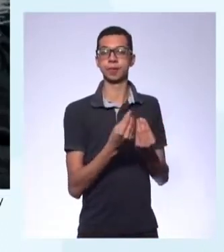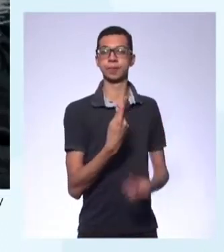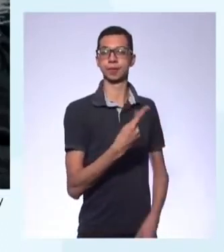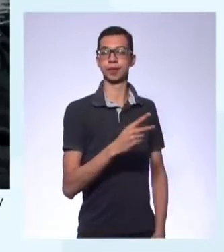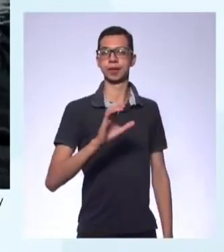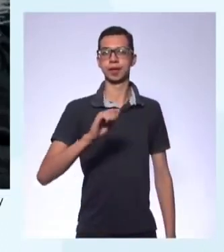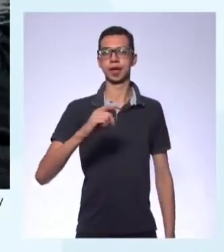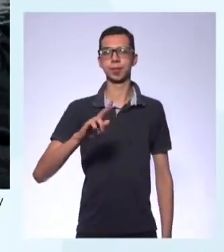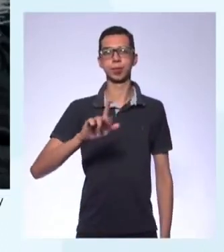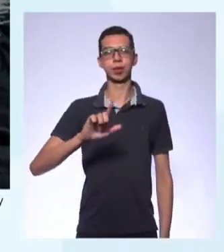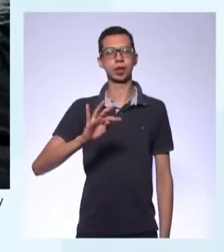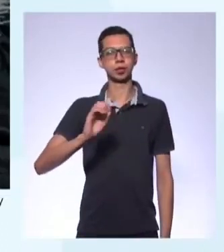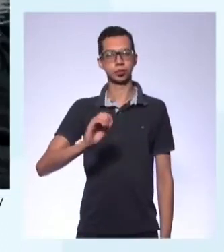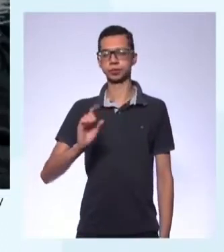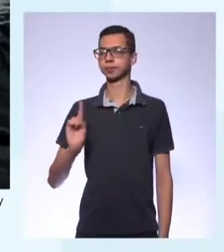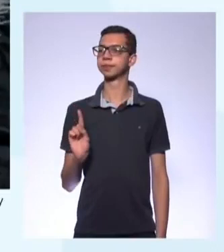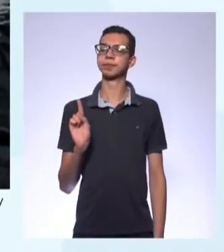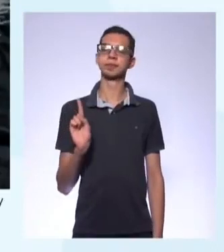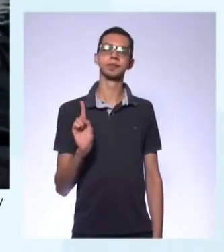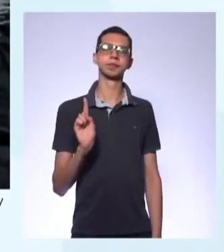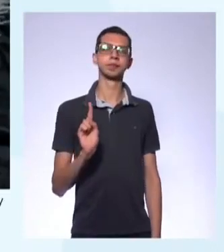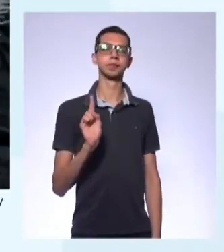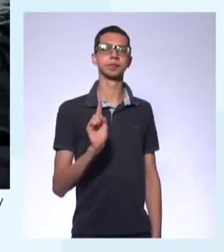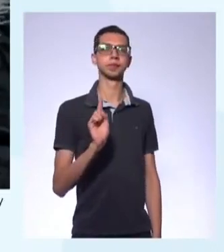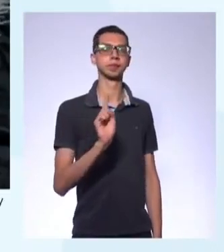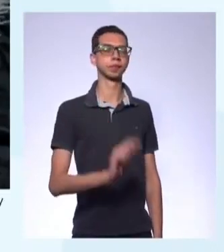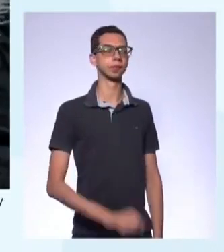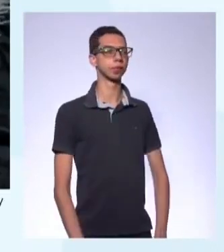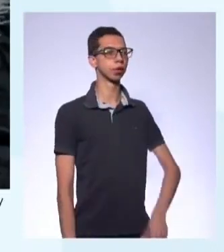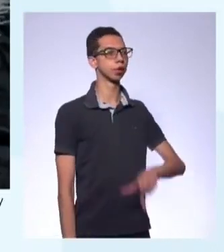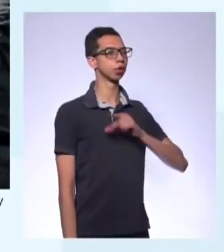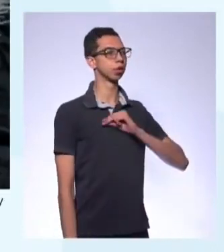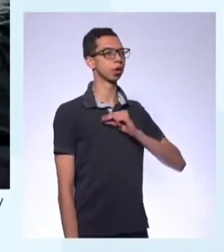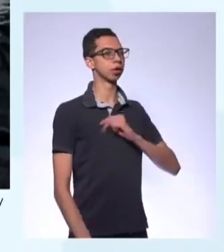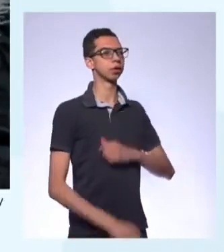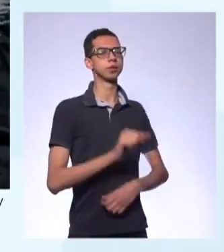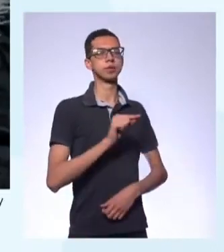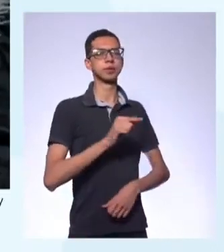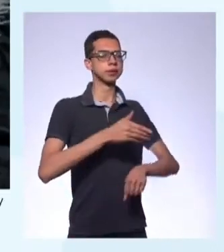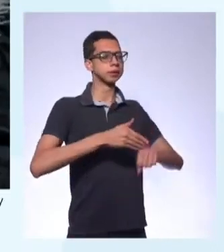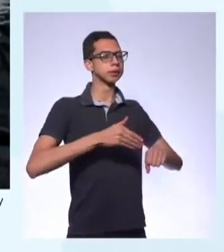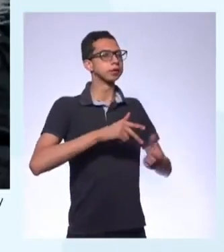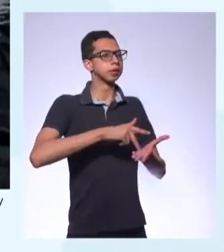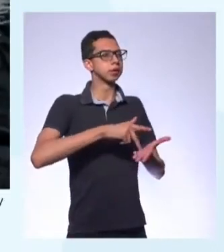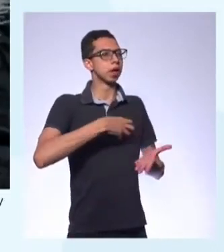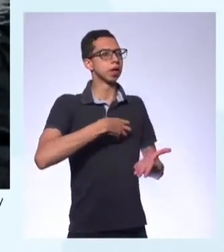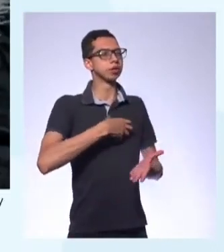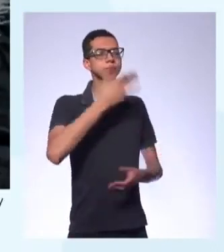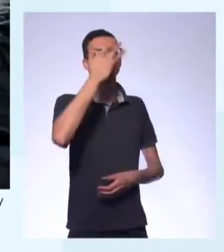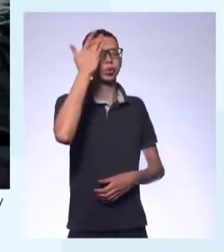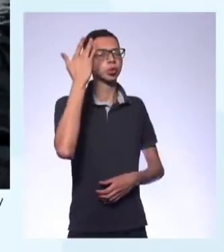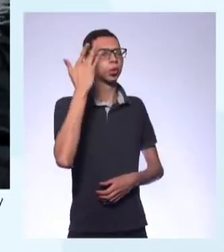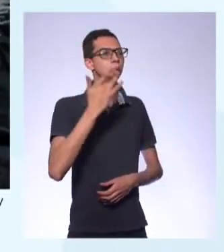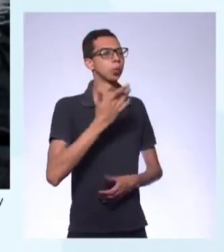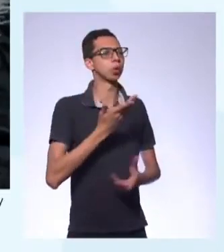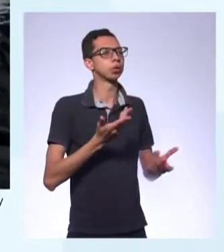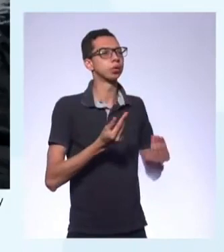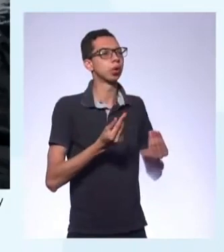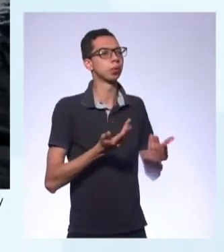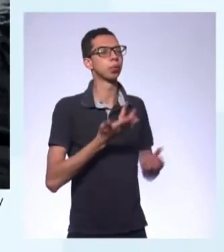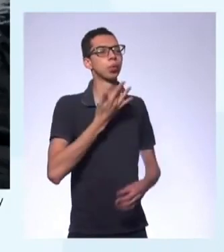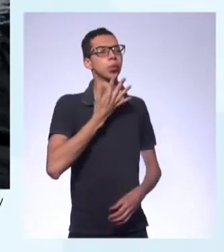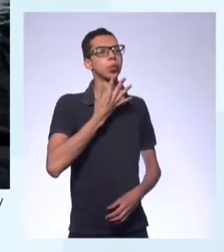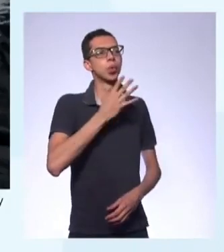sacada. Sorri das cicatrizes quem nunca foi ferido. Julieta aparece na janela,